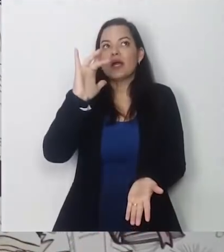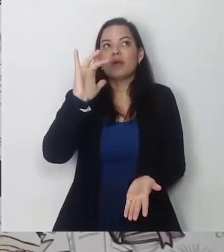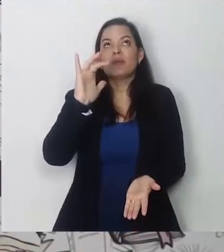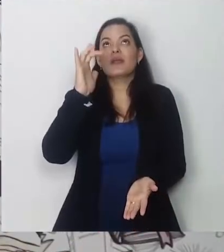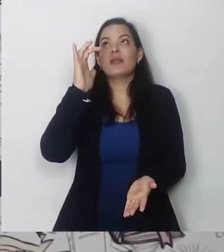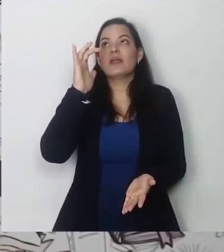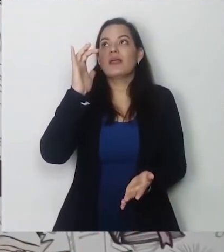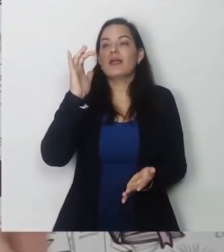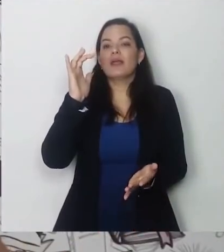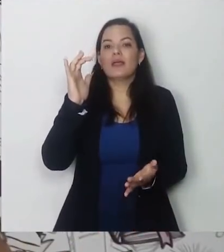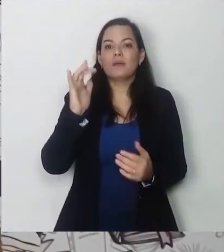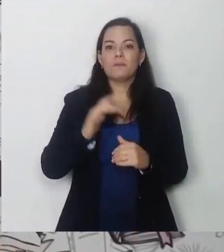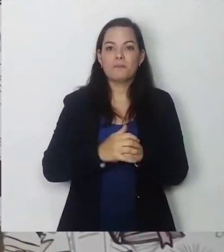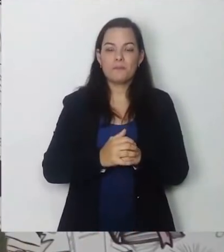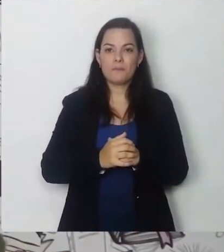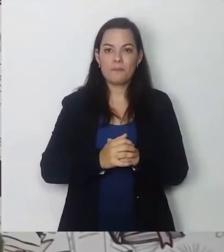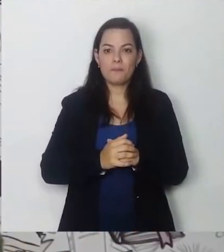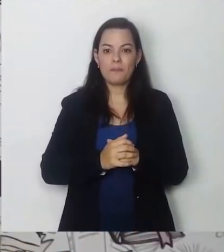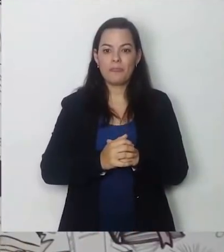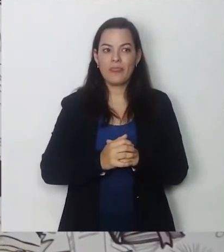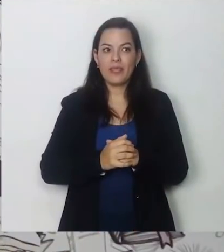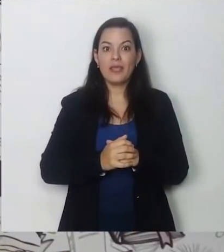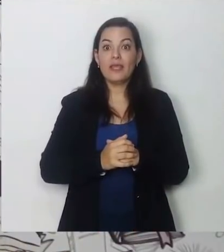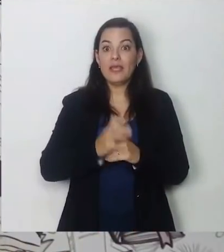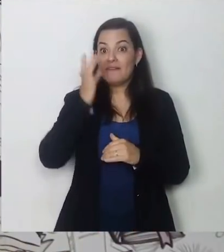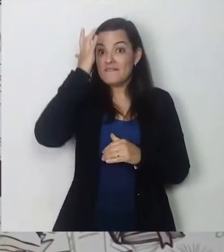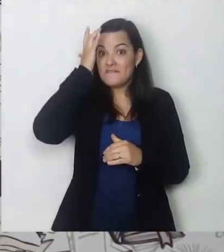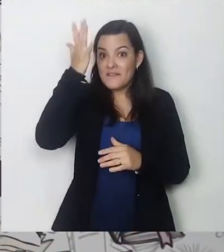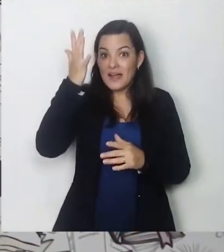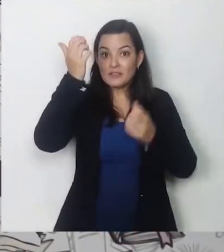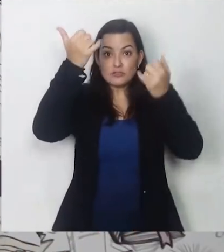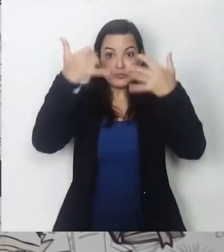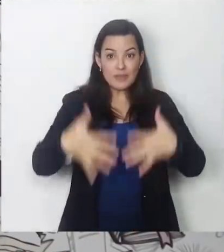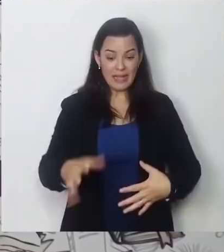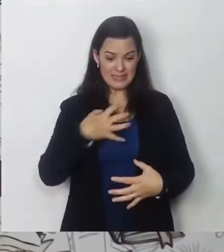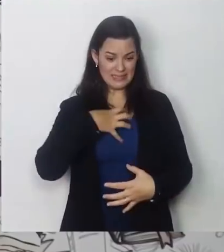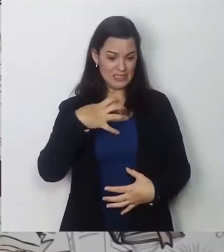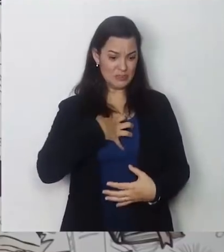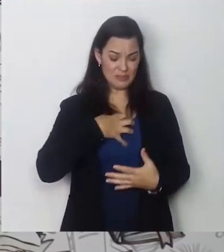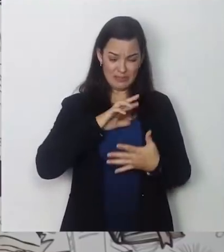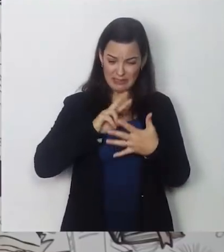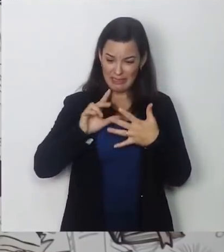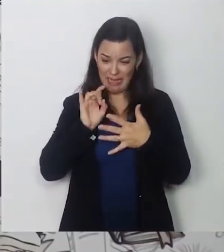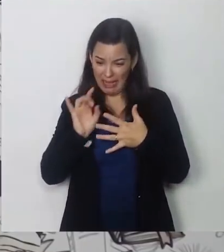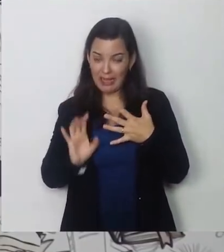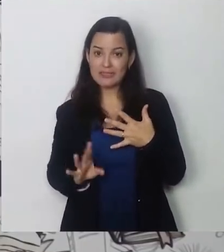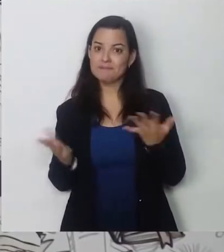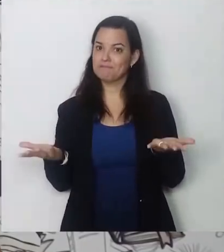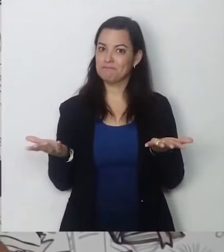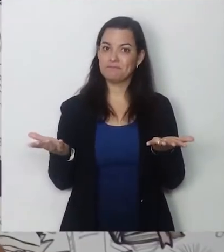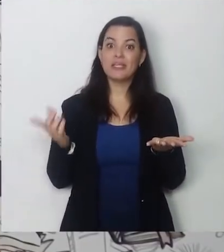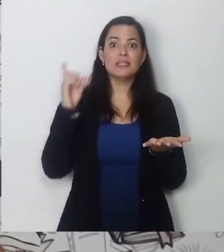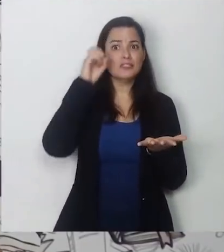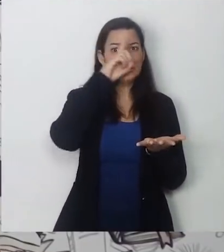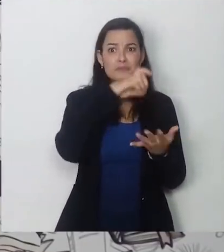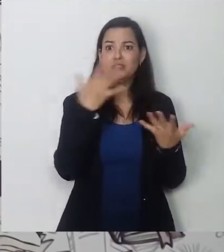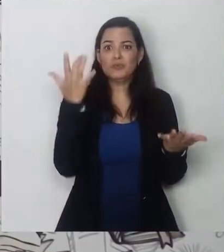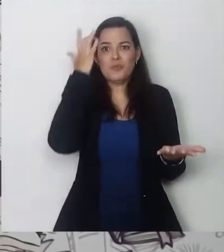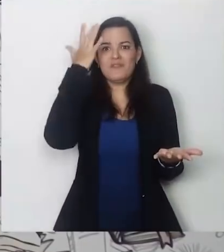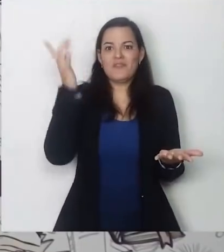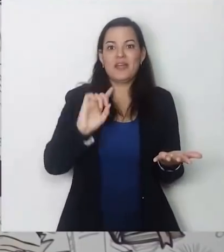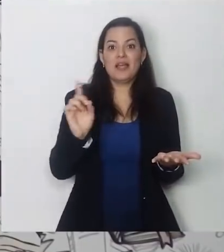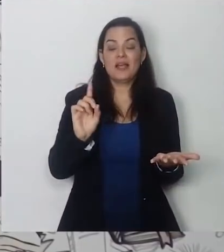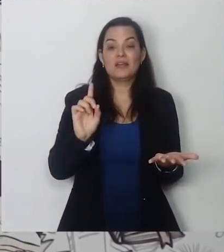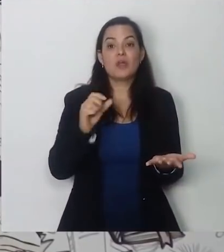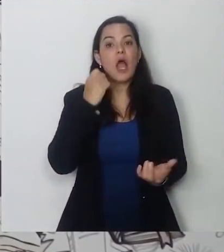as nossas emoções. Imaginem para essas pessoas com problemas psiquiátricos. Agora, tem uma outra coisa que